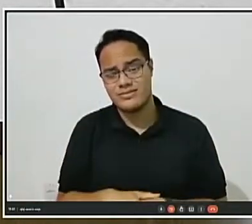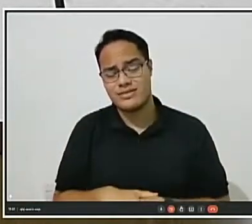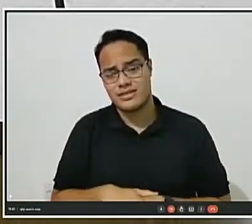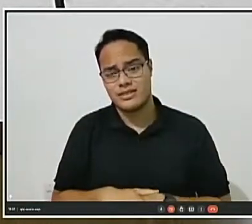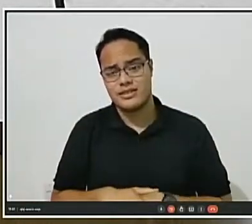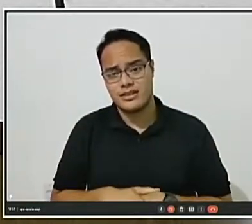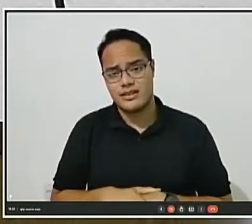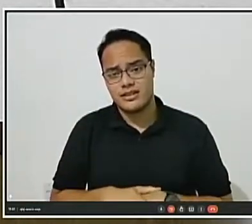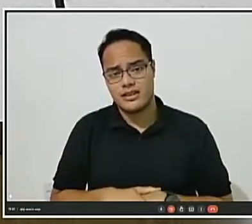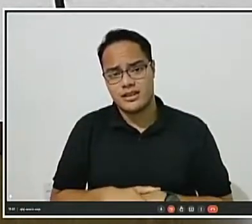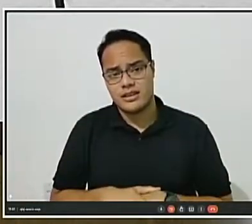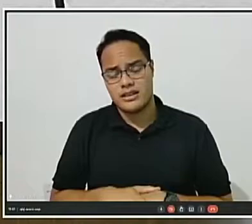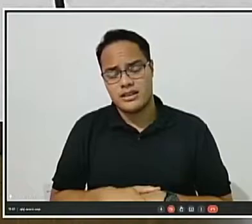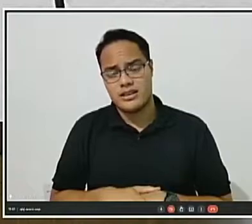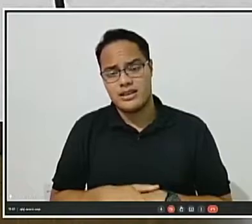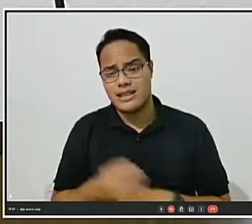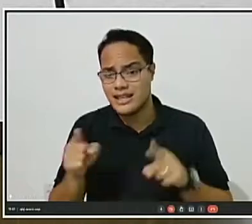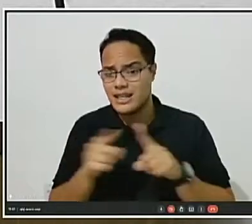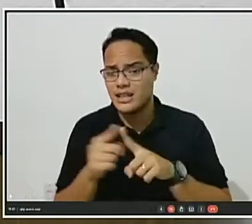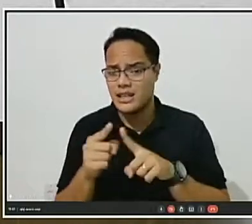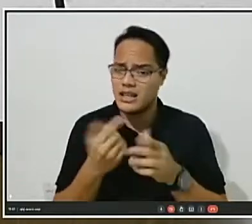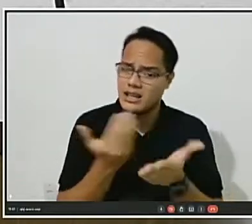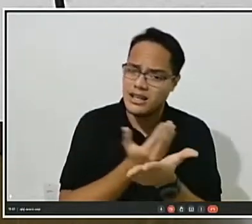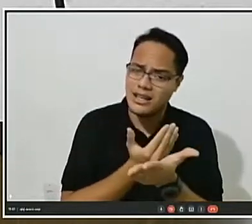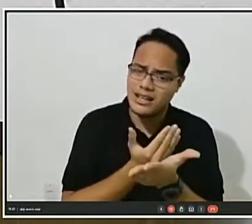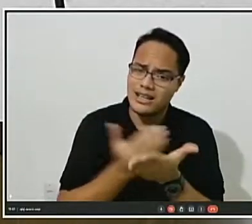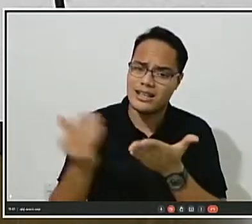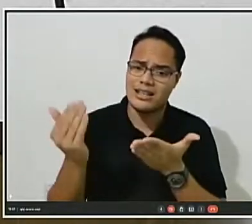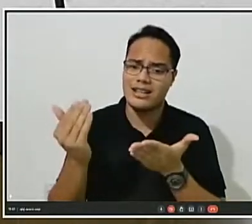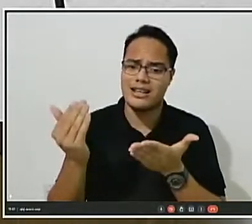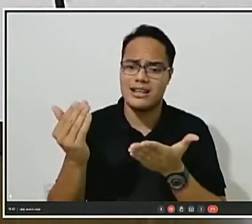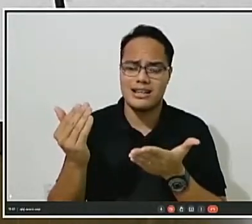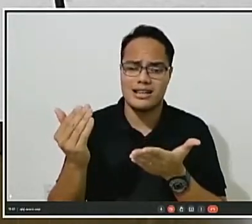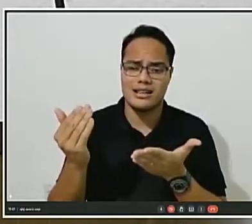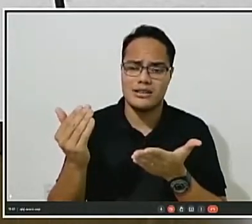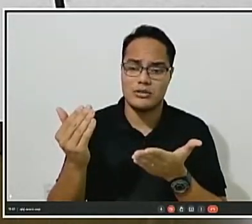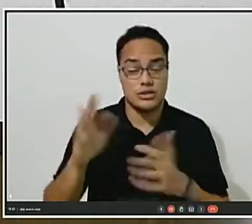E nesse início aí, então, na minha opinião,